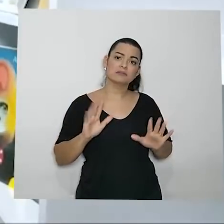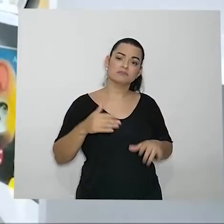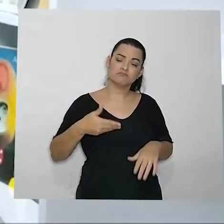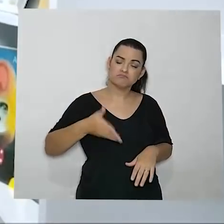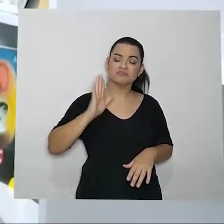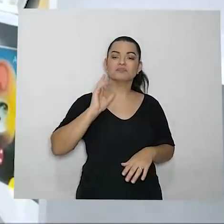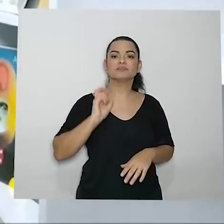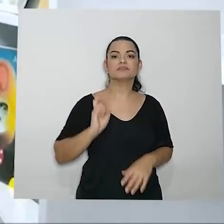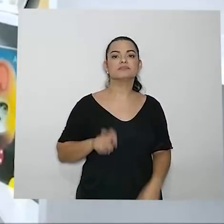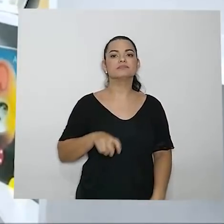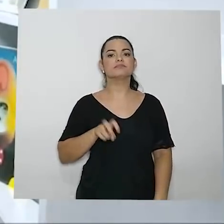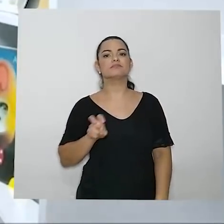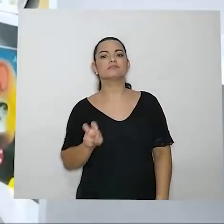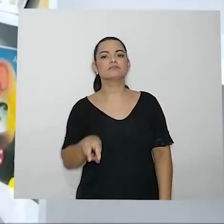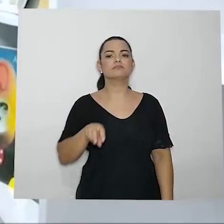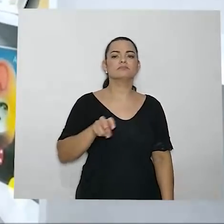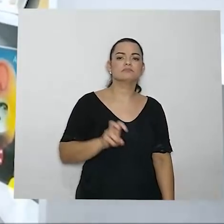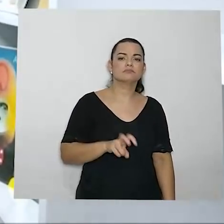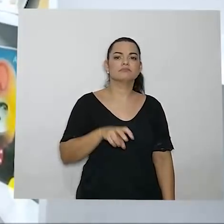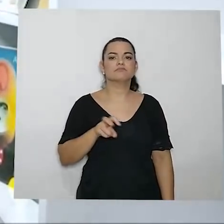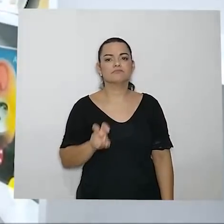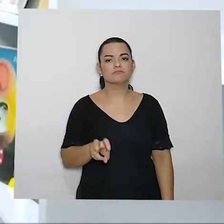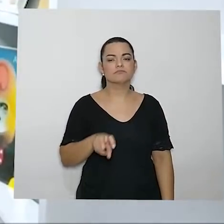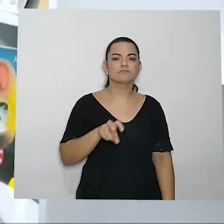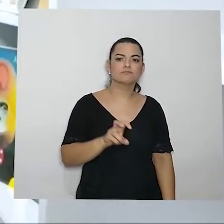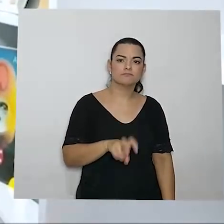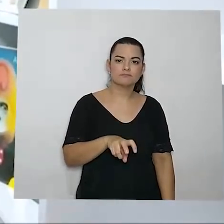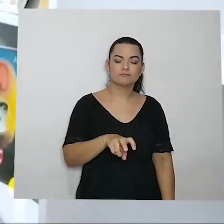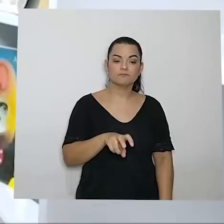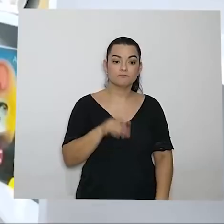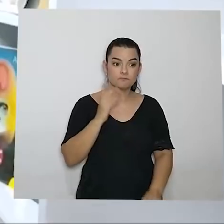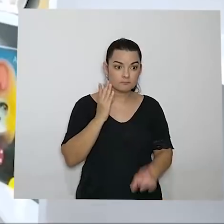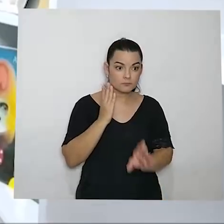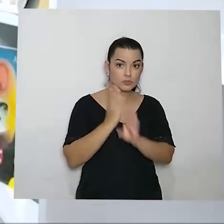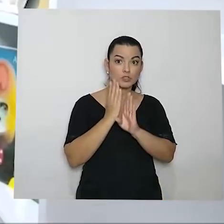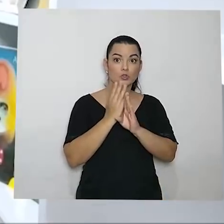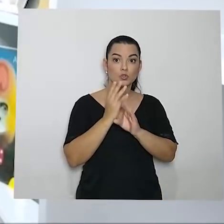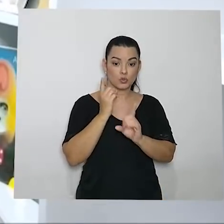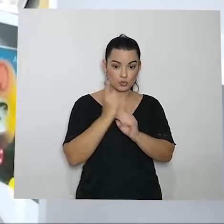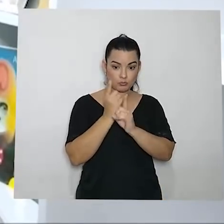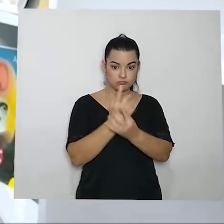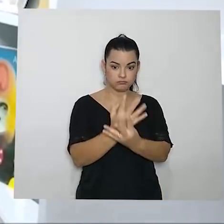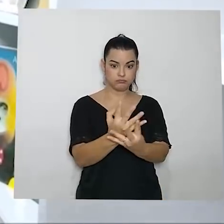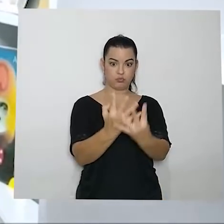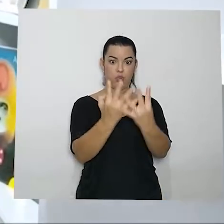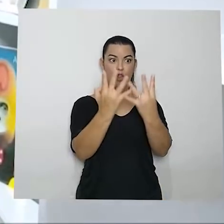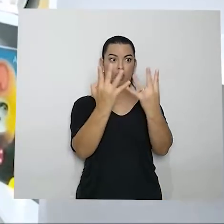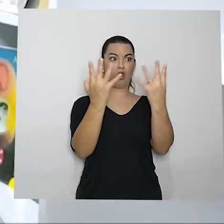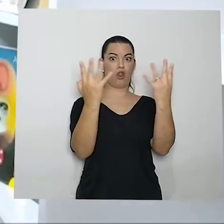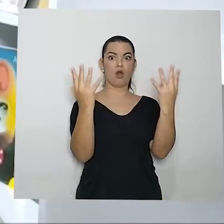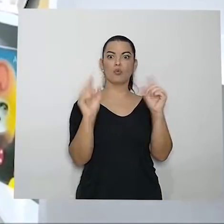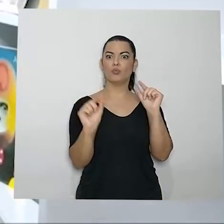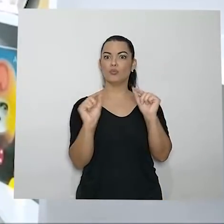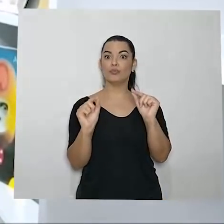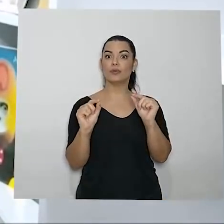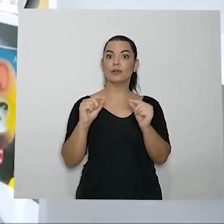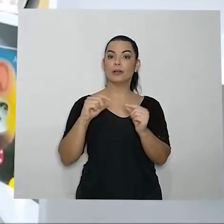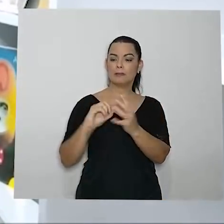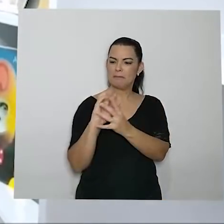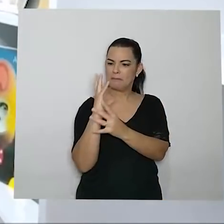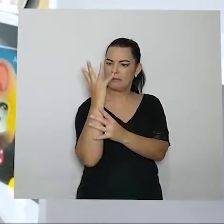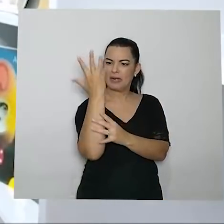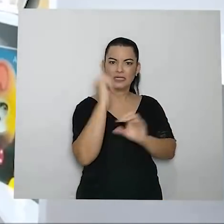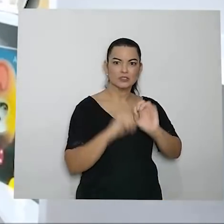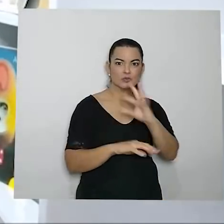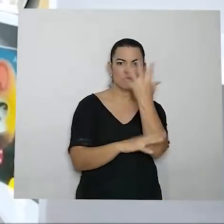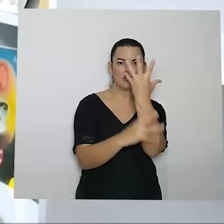Andou, andou, andou. Deu com o mato emaranhado. Teve medo de atravessar.